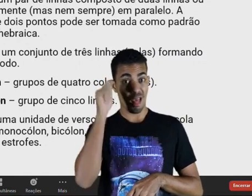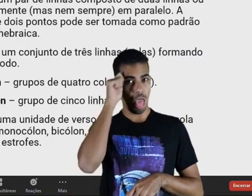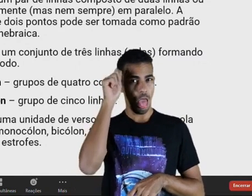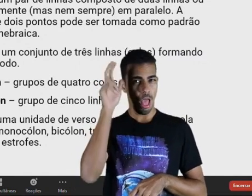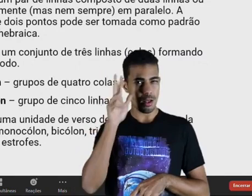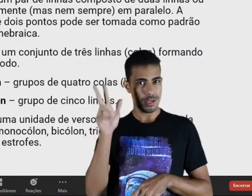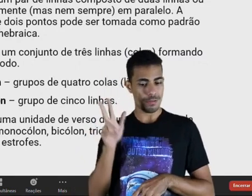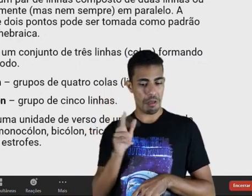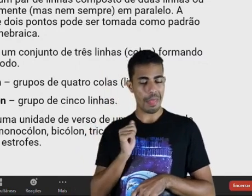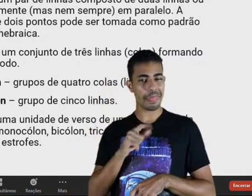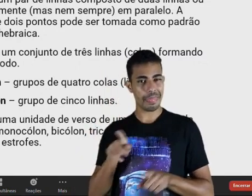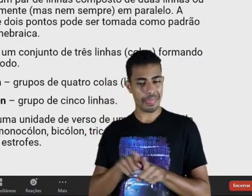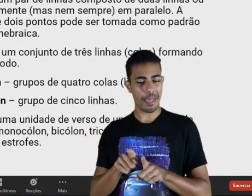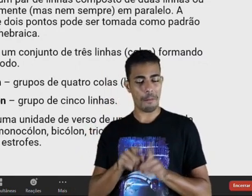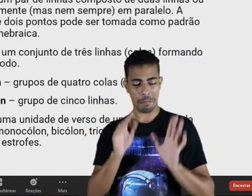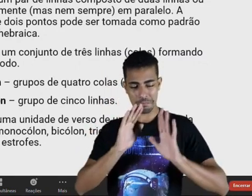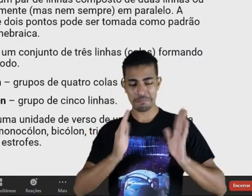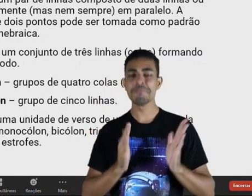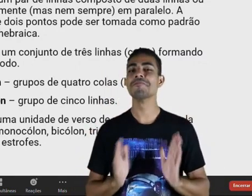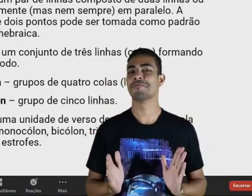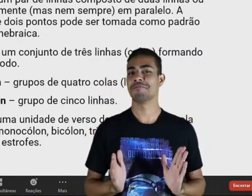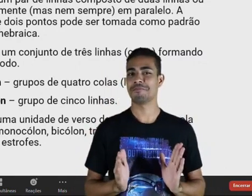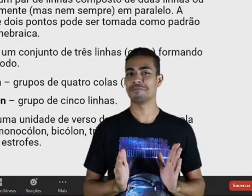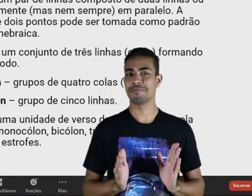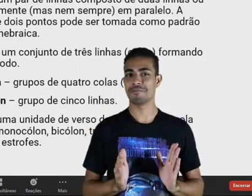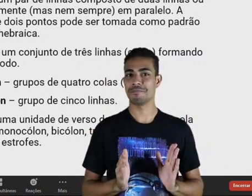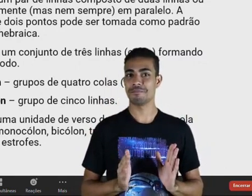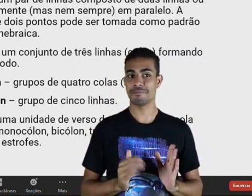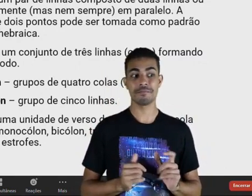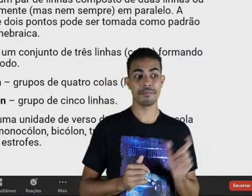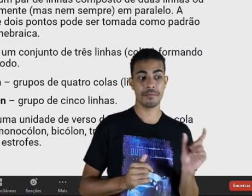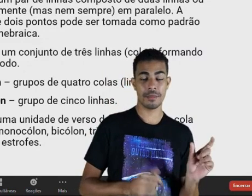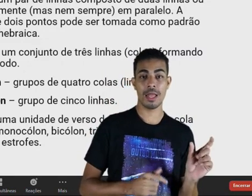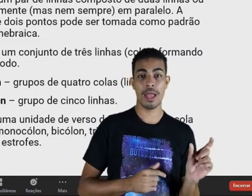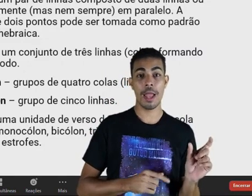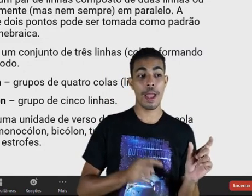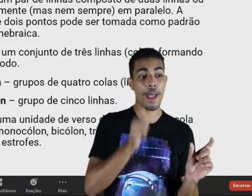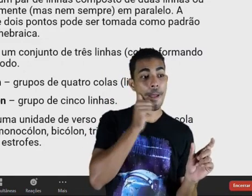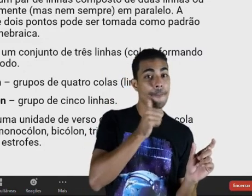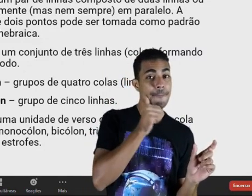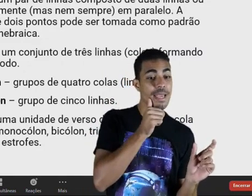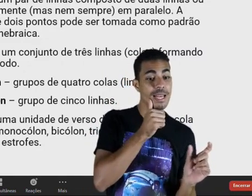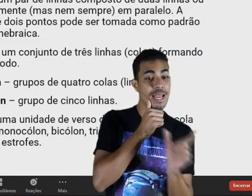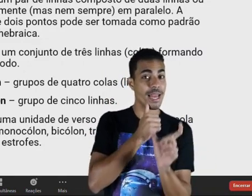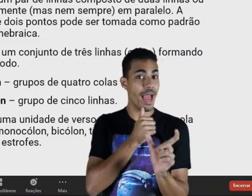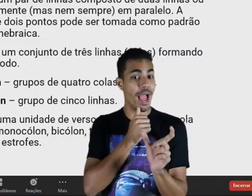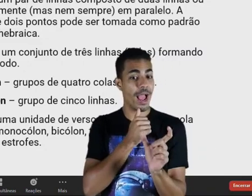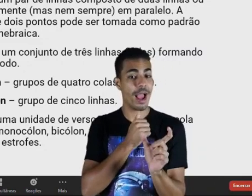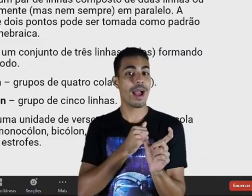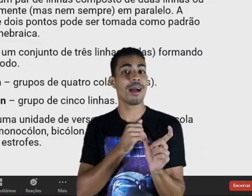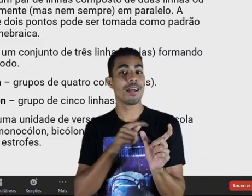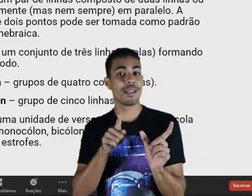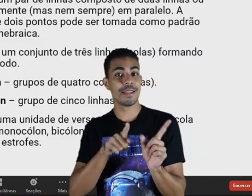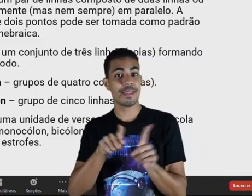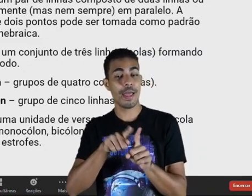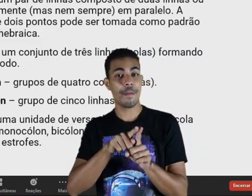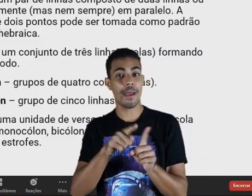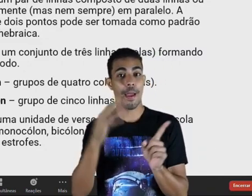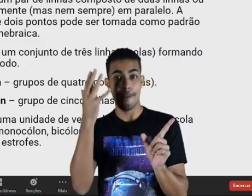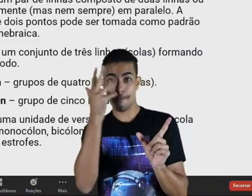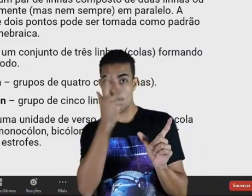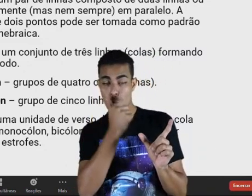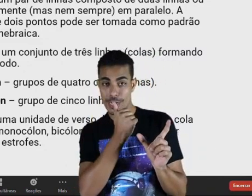e charmosa. Menina, garota. Esperta, inteligente,